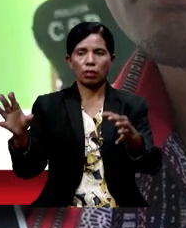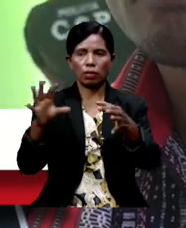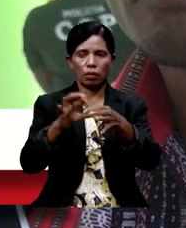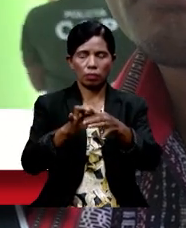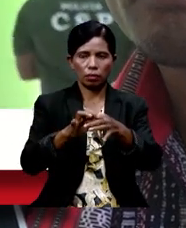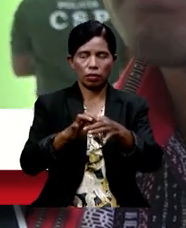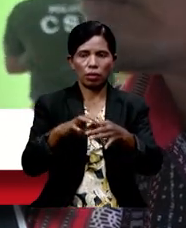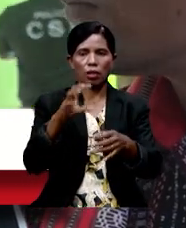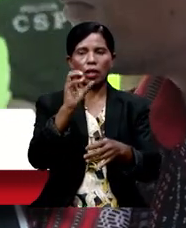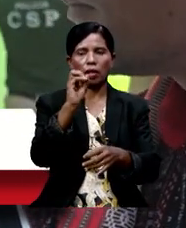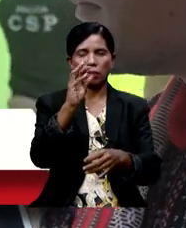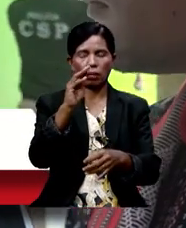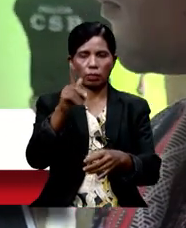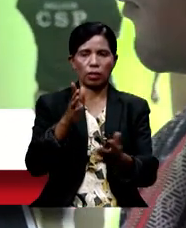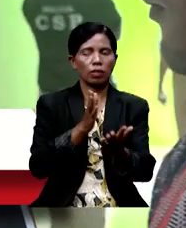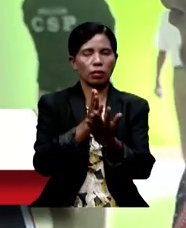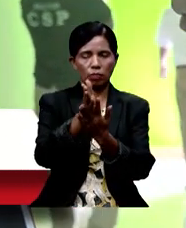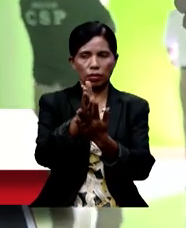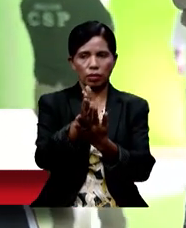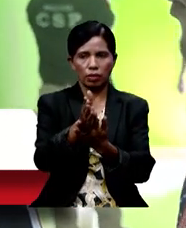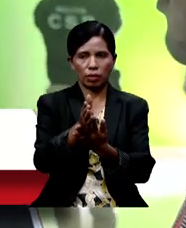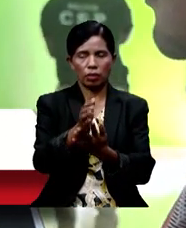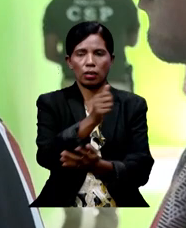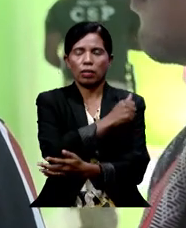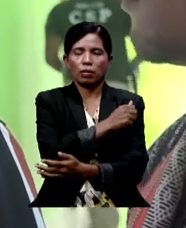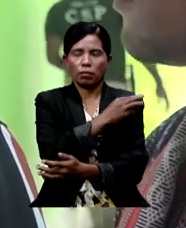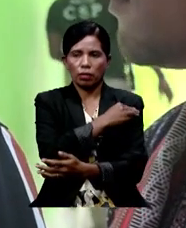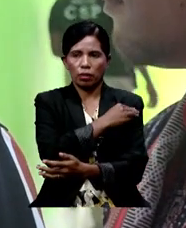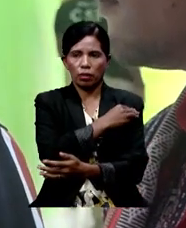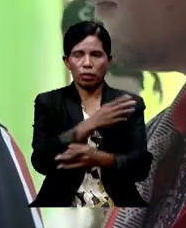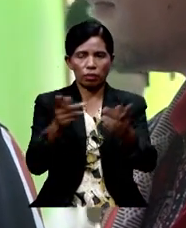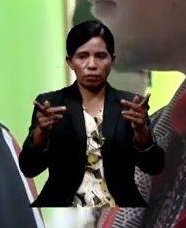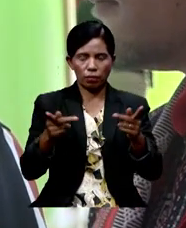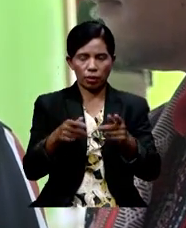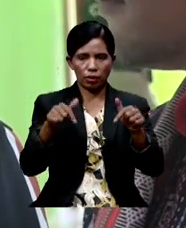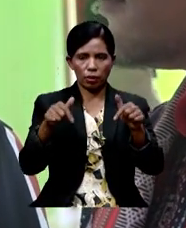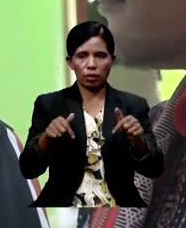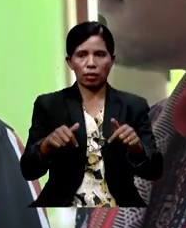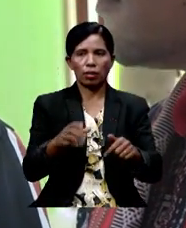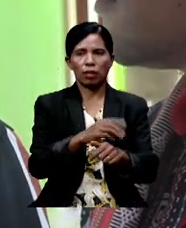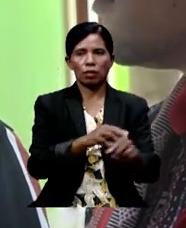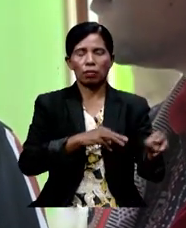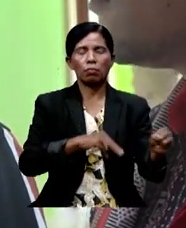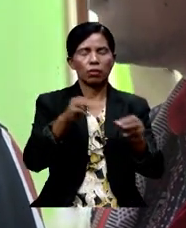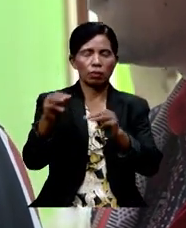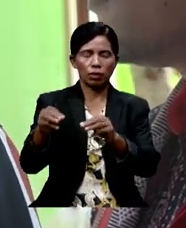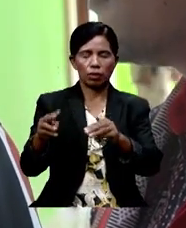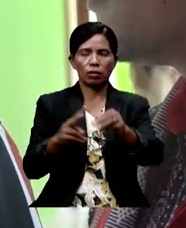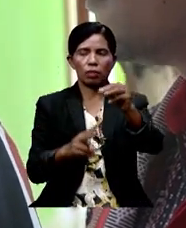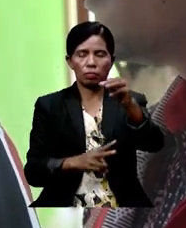obras acessibilidade a gente rai hane centro formação hane mas bem a ultrapassa ba asoro ne